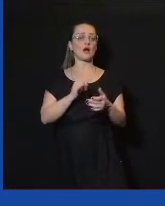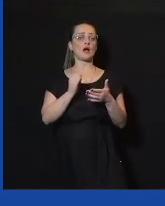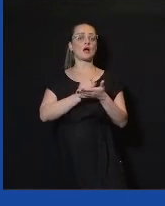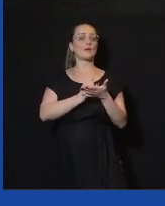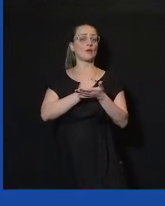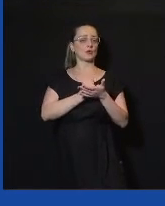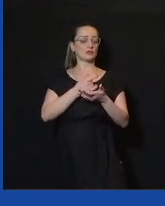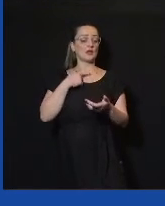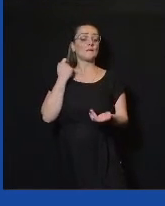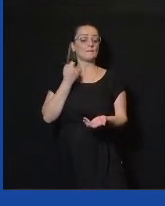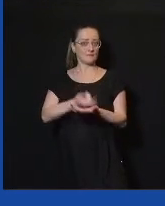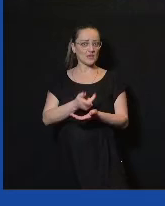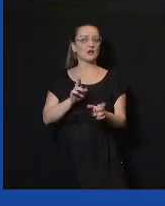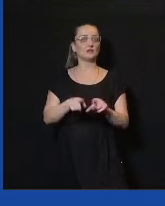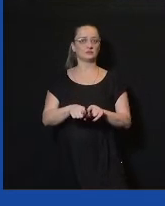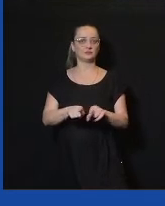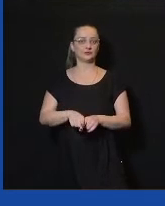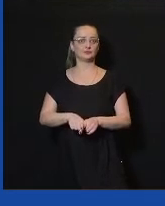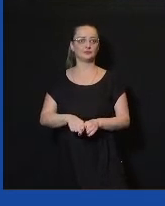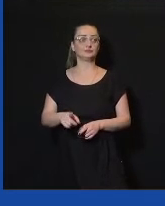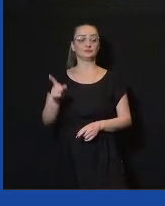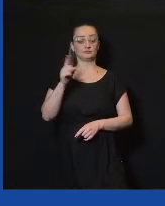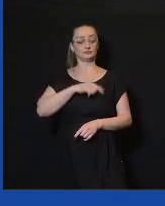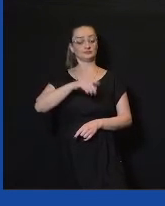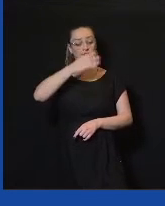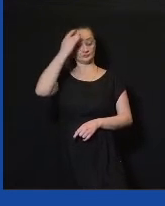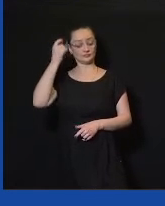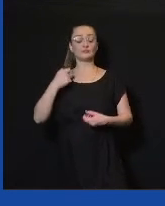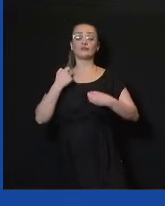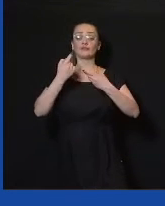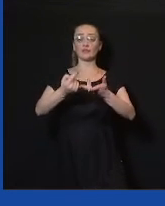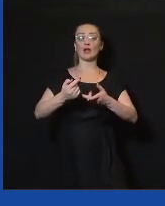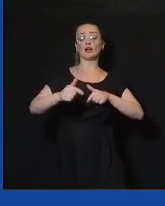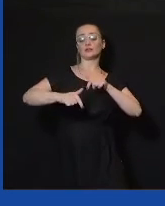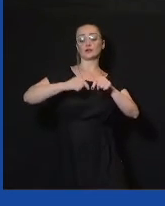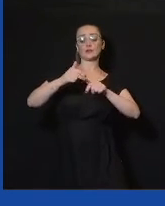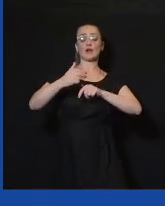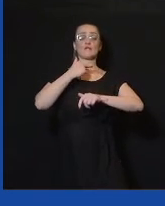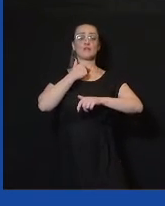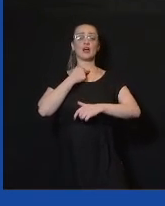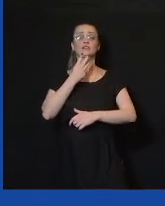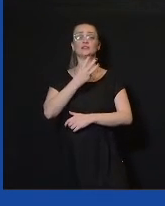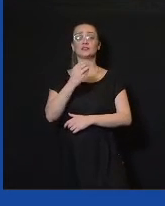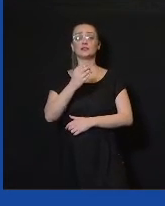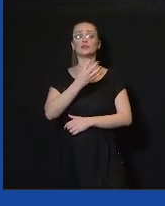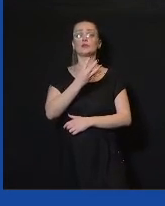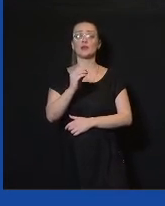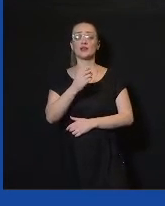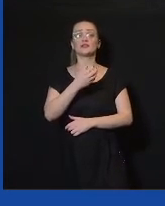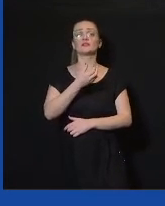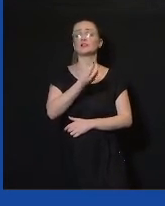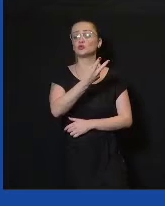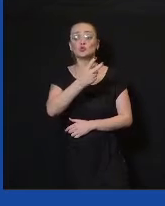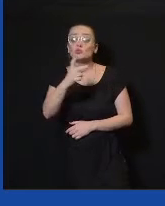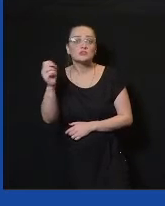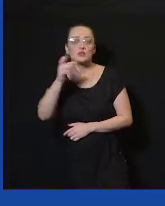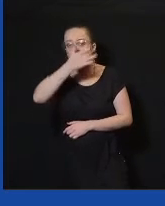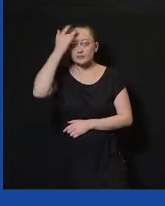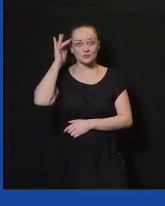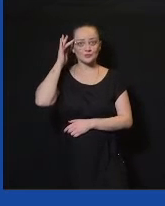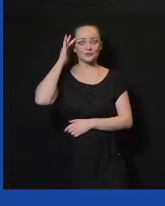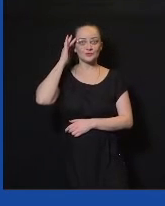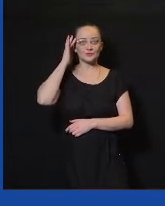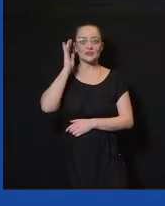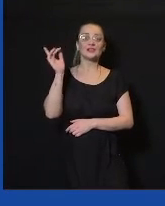empreendedores que emprega 30, 40, 50, 60, 80 pessoas, 200 pessoas. Então, é